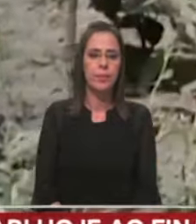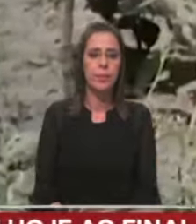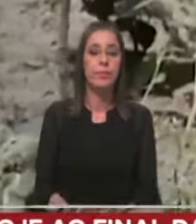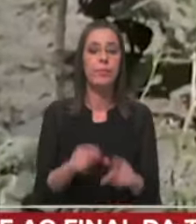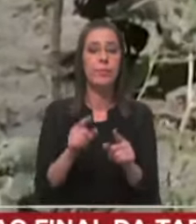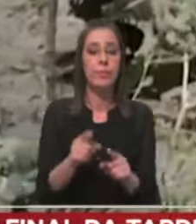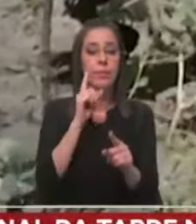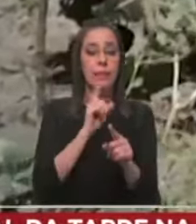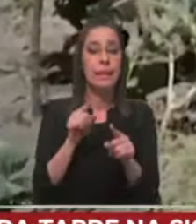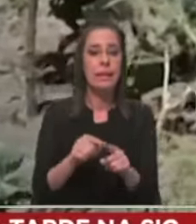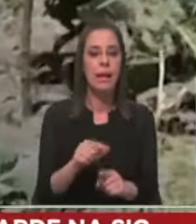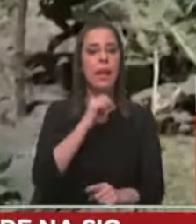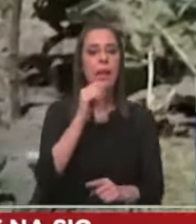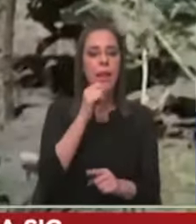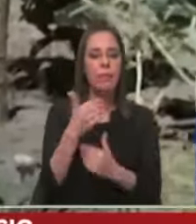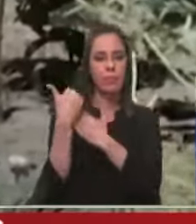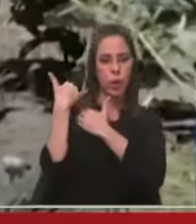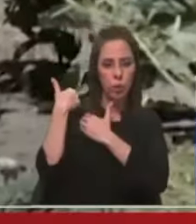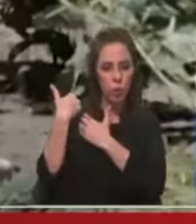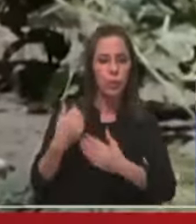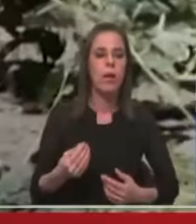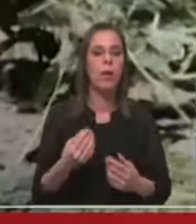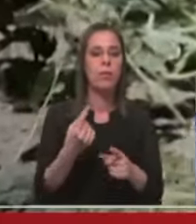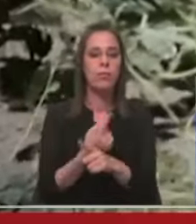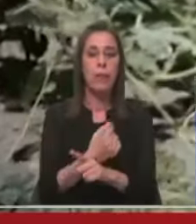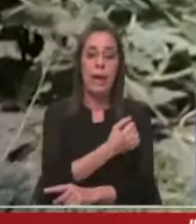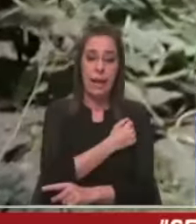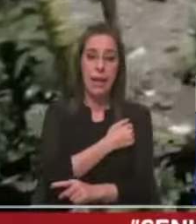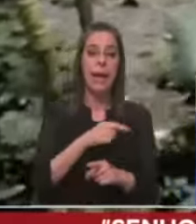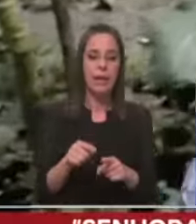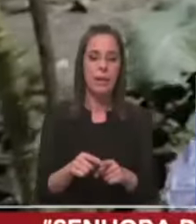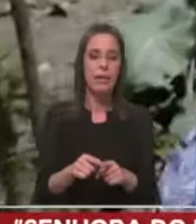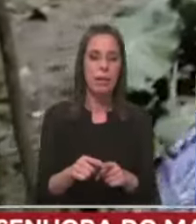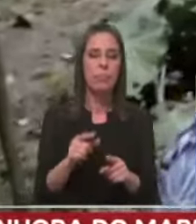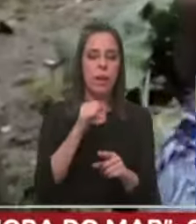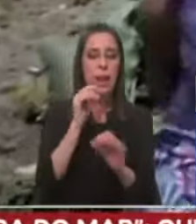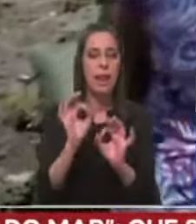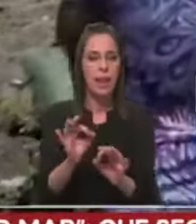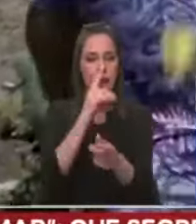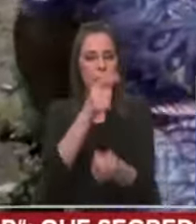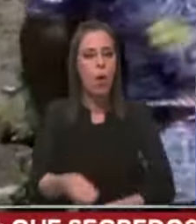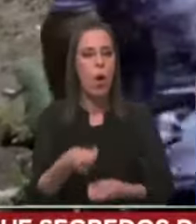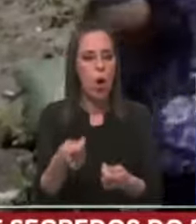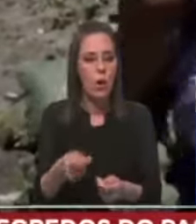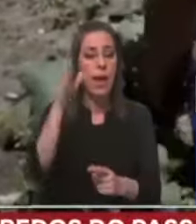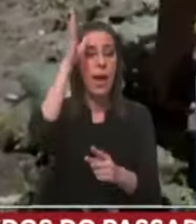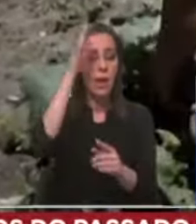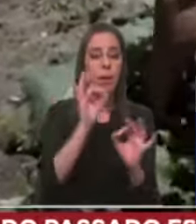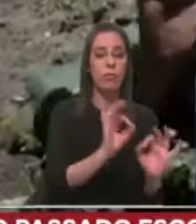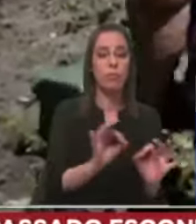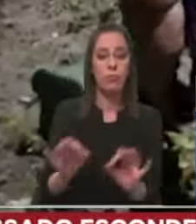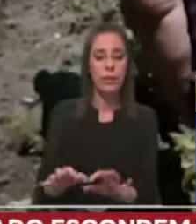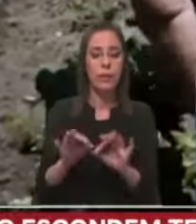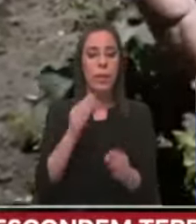Era Maria dos Anjos que sempre se encarregava de trazer fartura para dentro de casa. Cabia-lhe tratar da horta e dos animais,